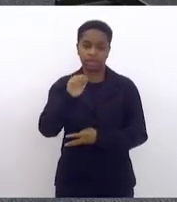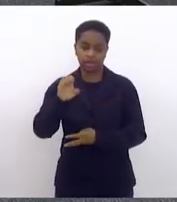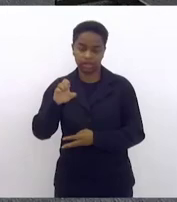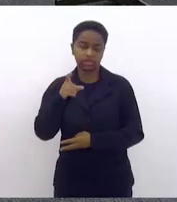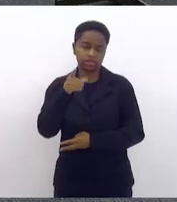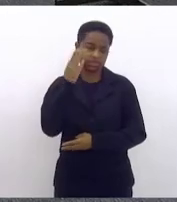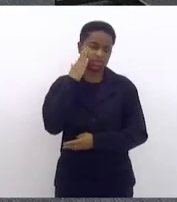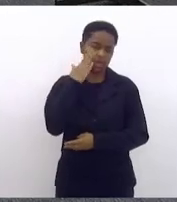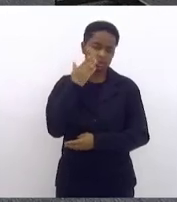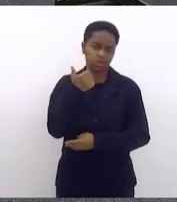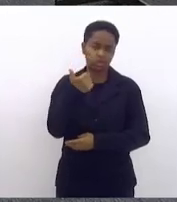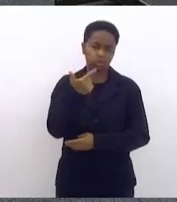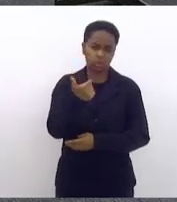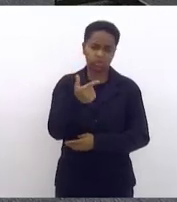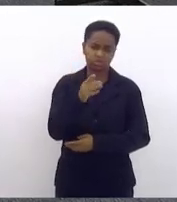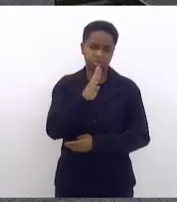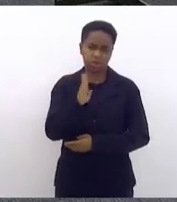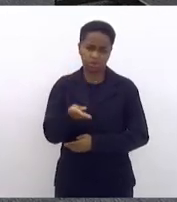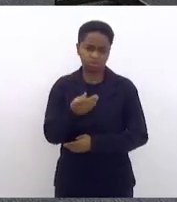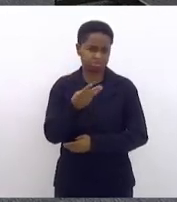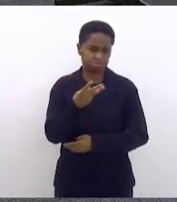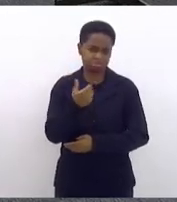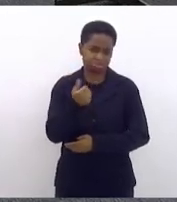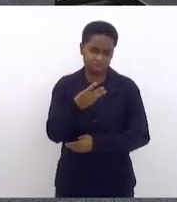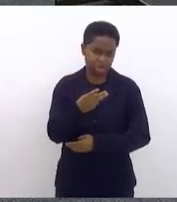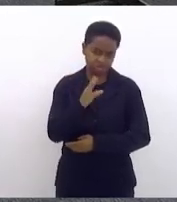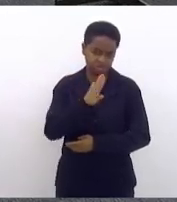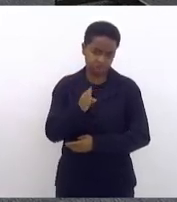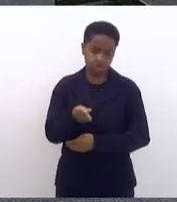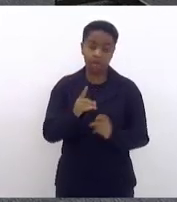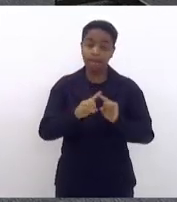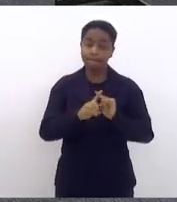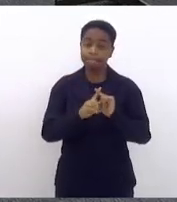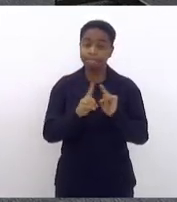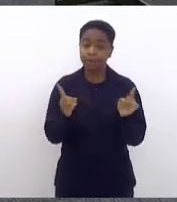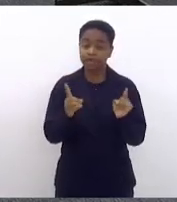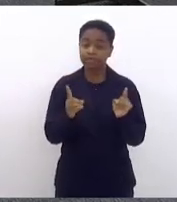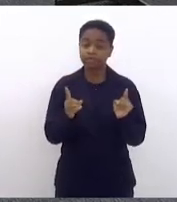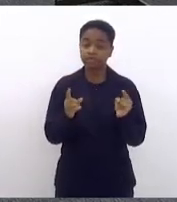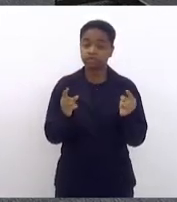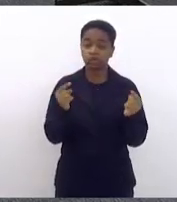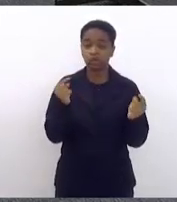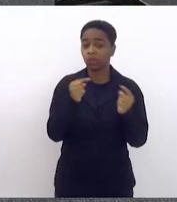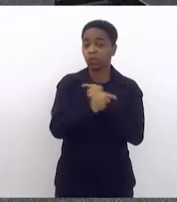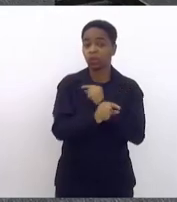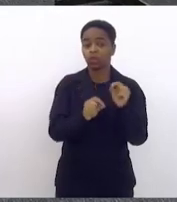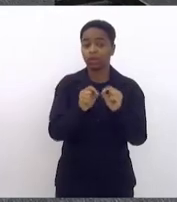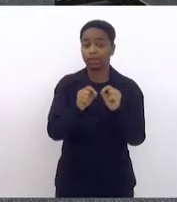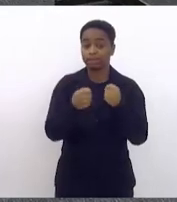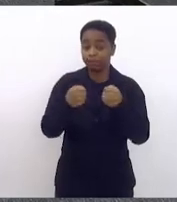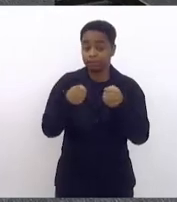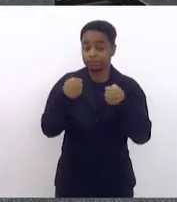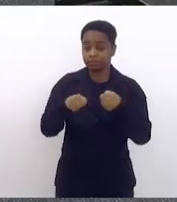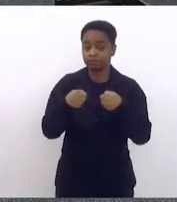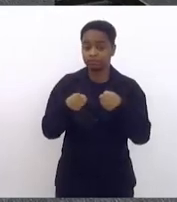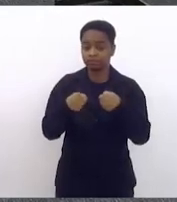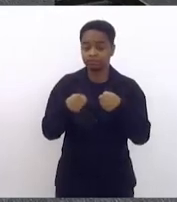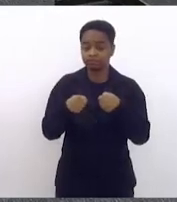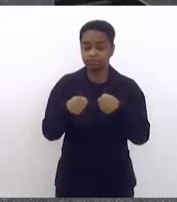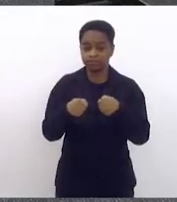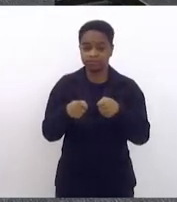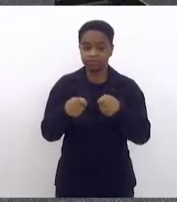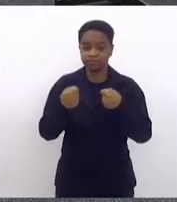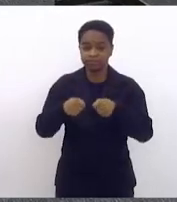números aí na cabeça, e isso, em vez de servir para criar um amparo para